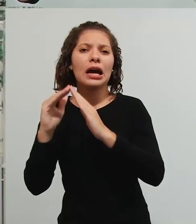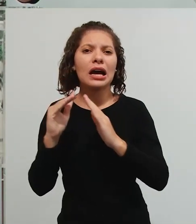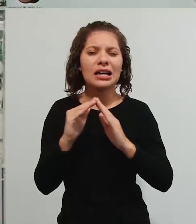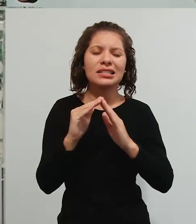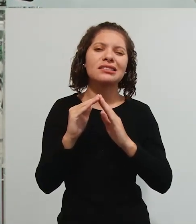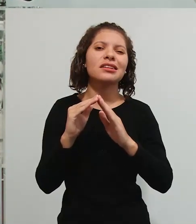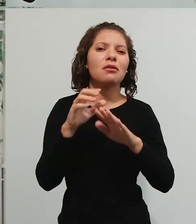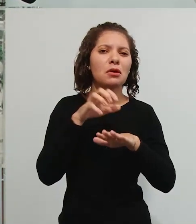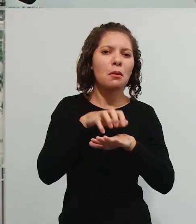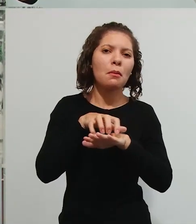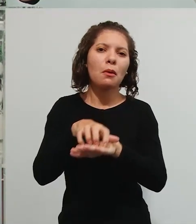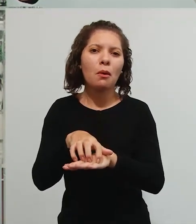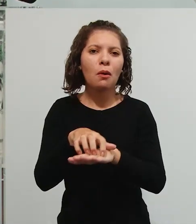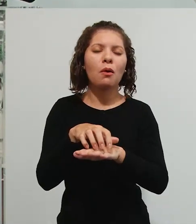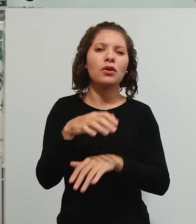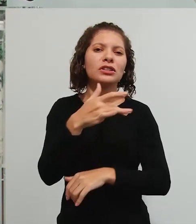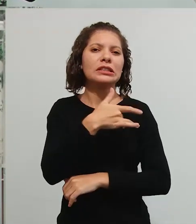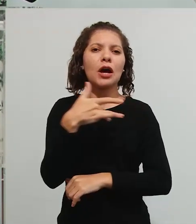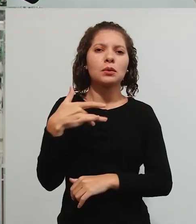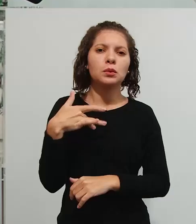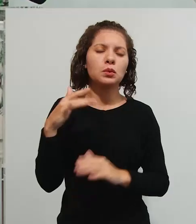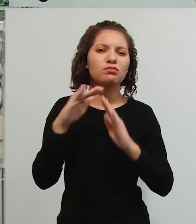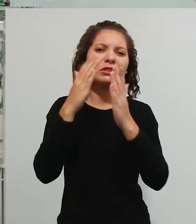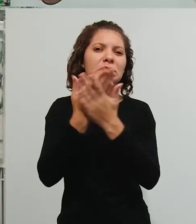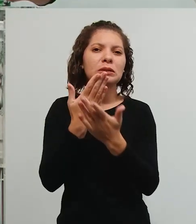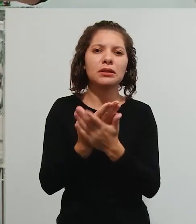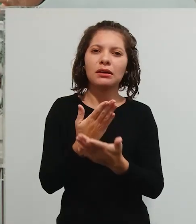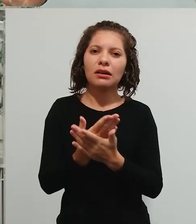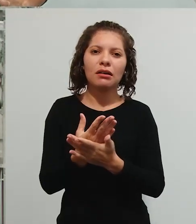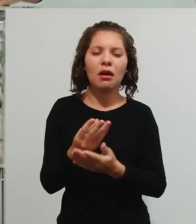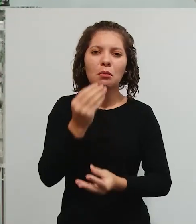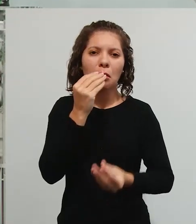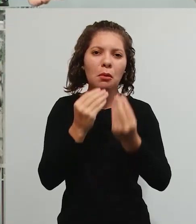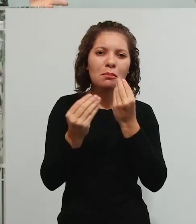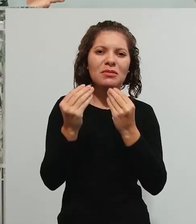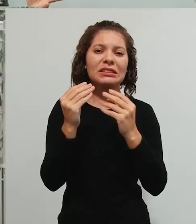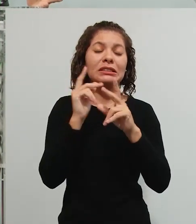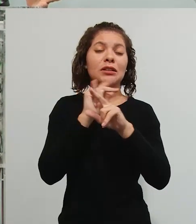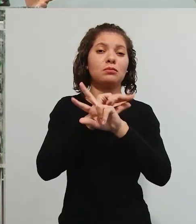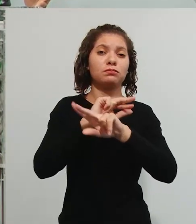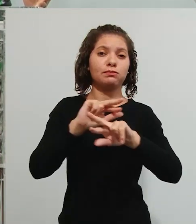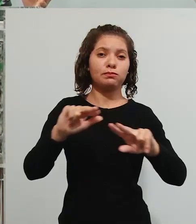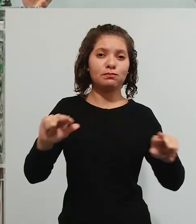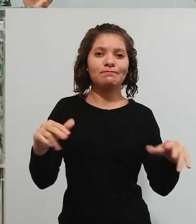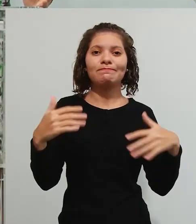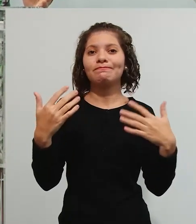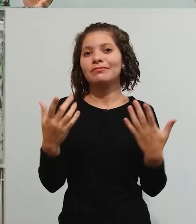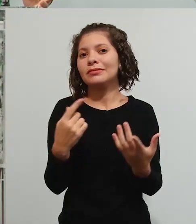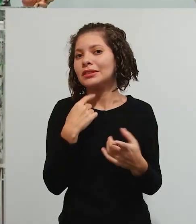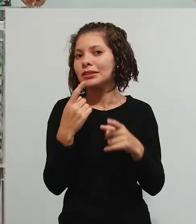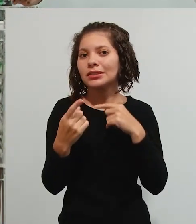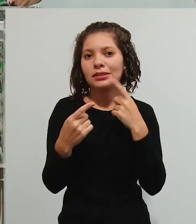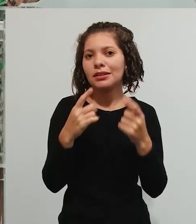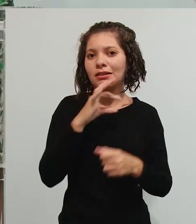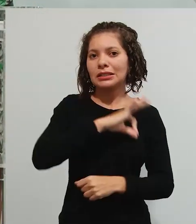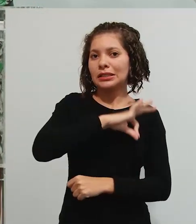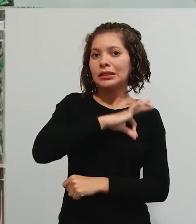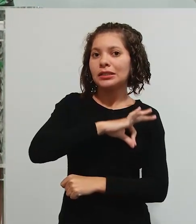seguro-desemprego. Além disso, é um direito trabalhista o FGTS, que depois a gente vai analisar